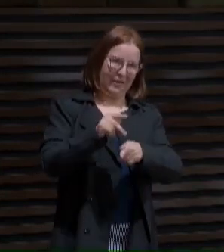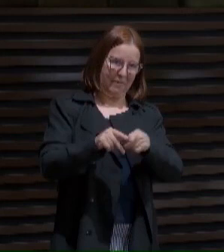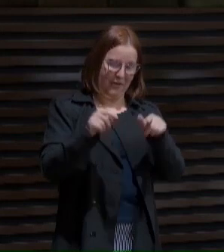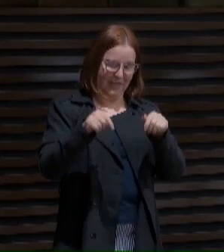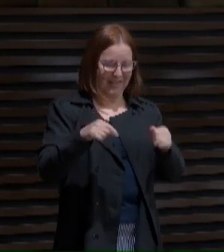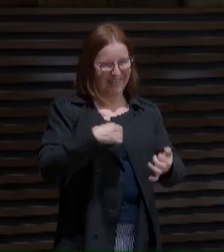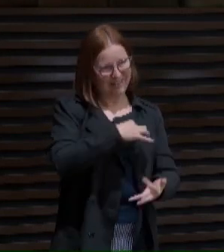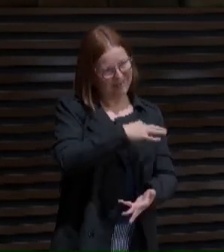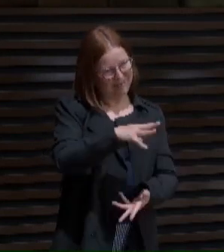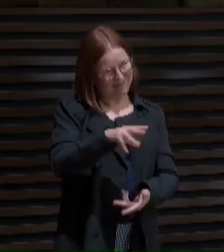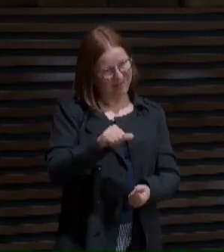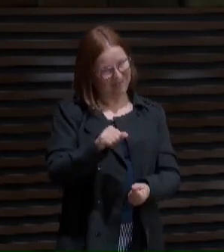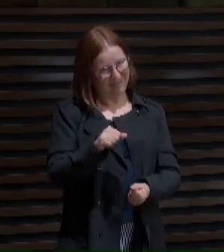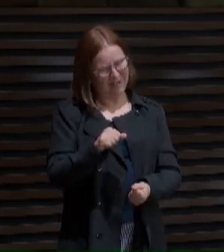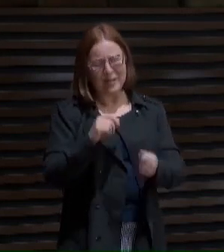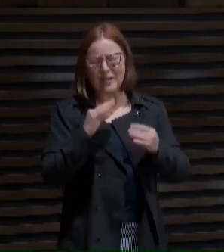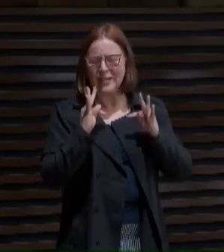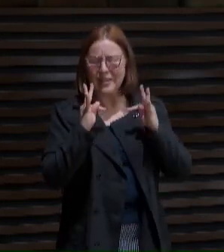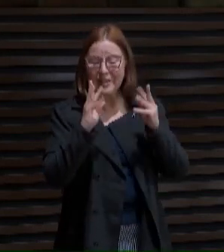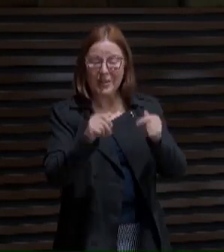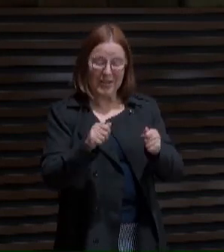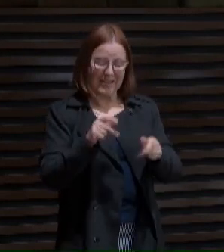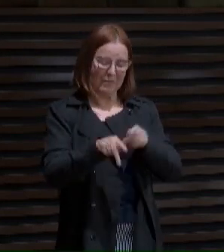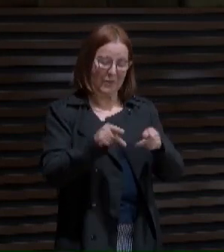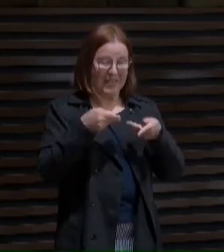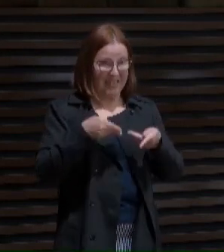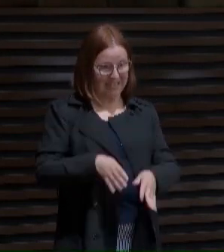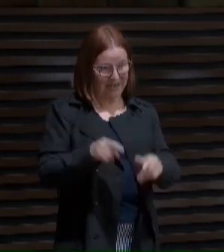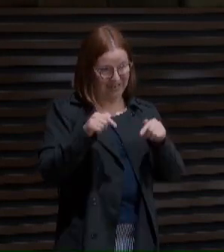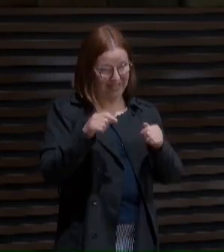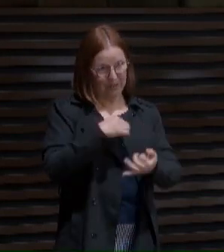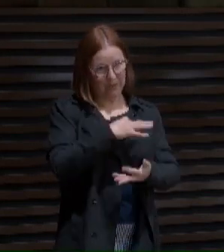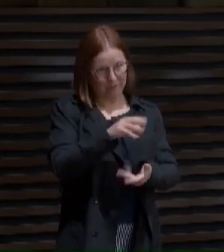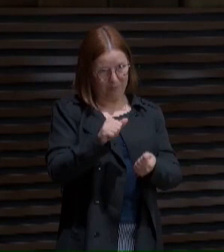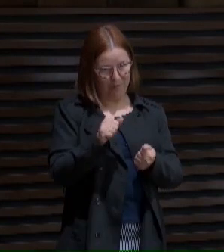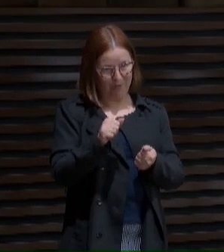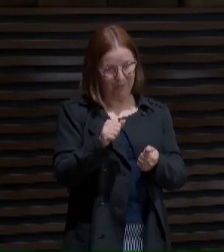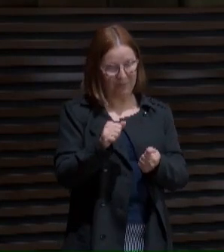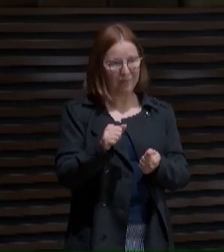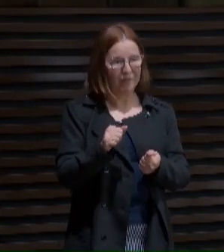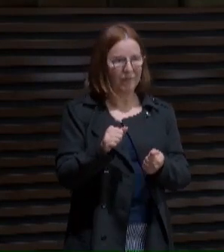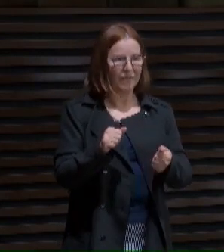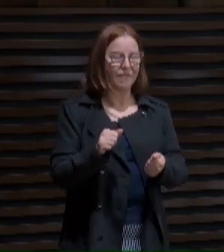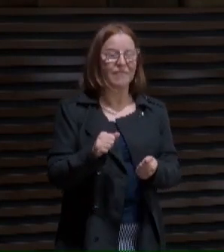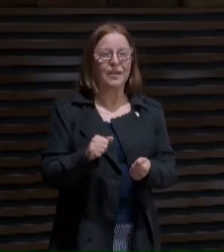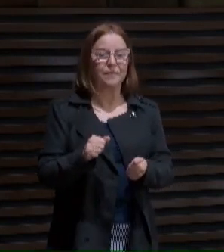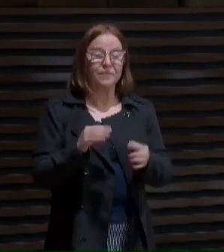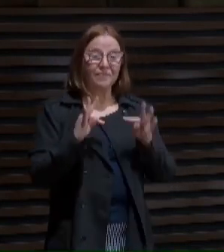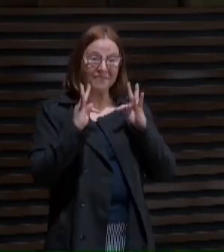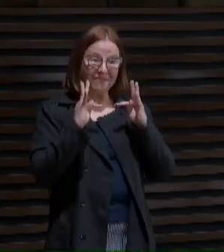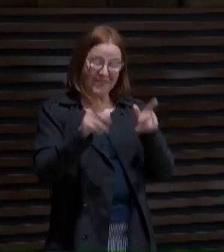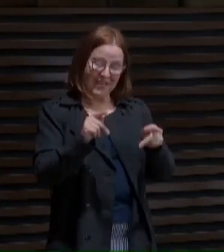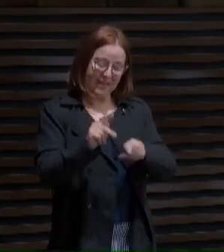terra. Todas as pessoas que nasceram foram infectadas por essa praga. Todas as